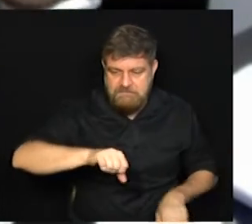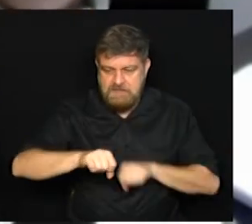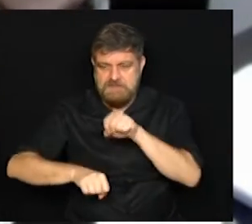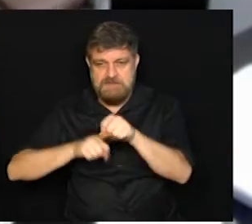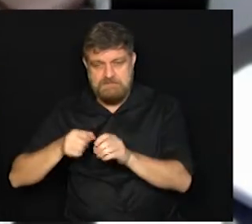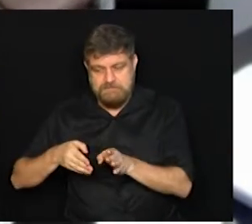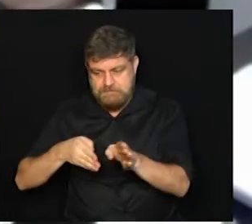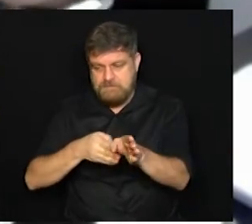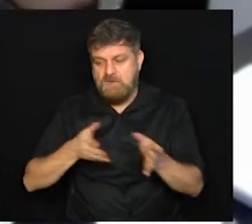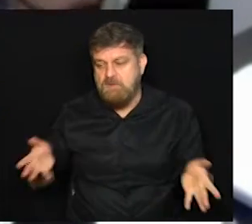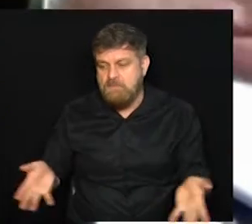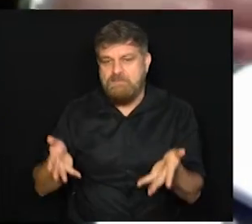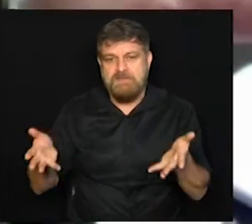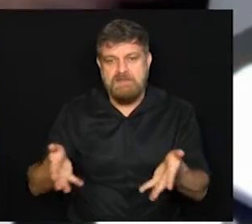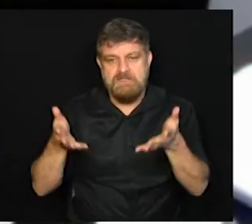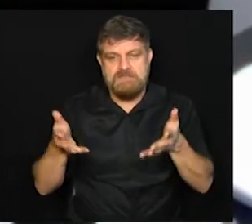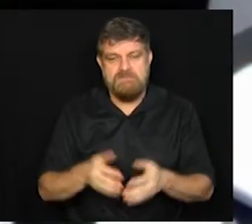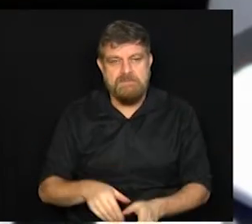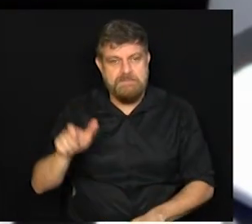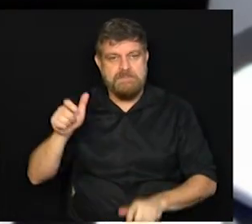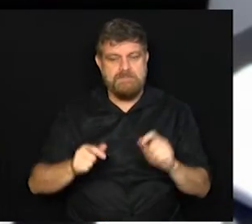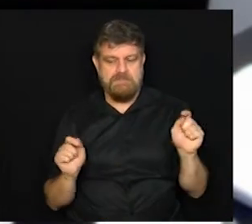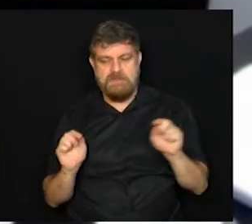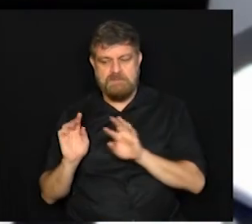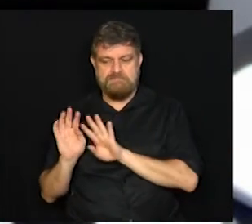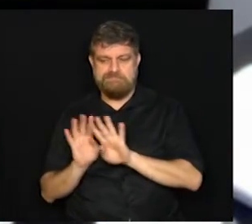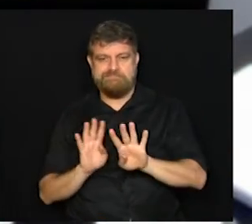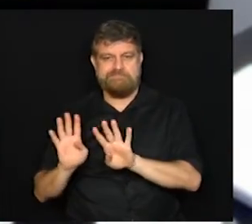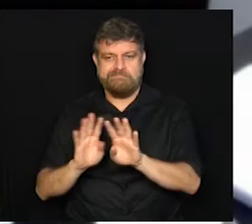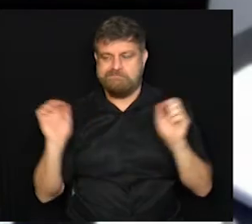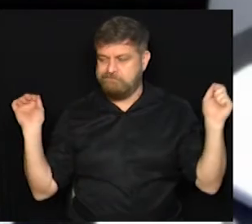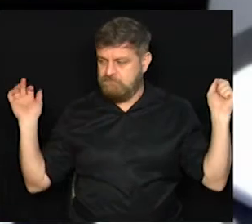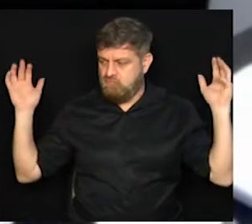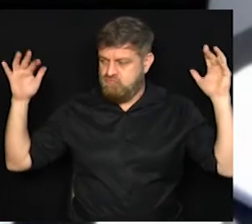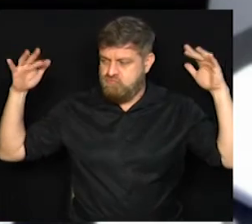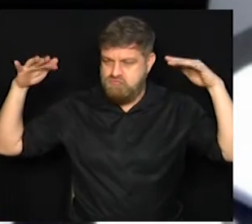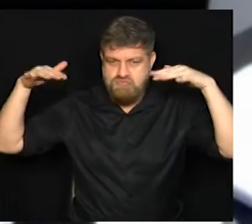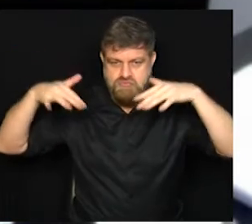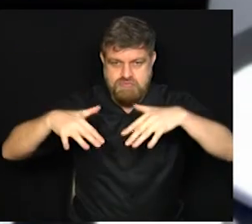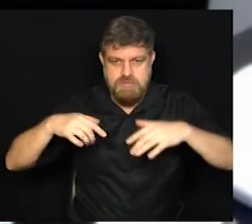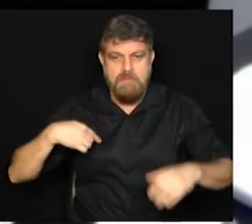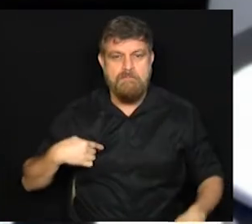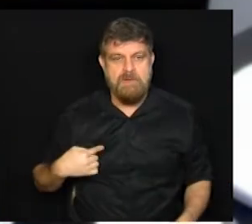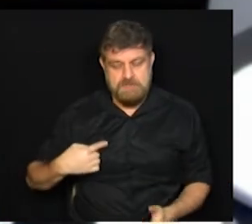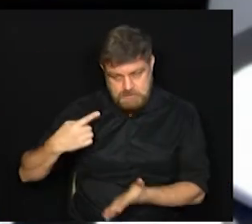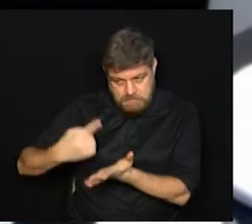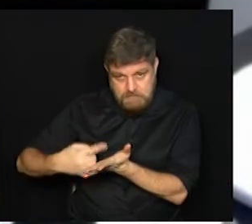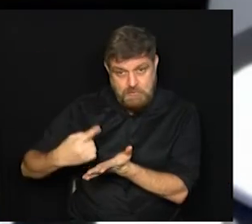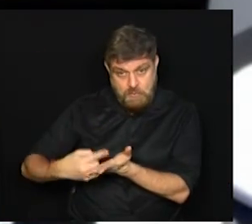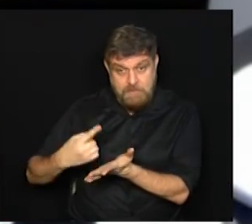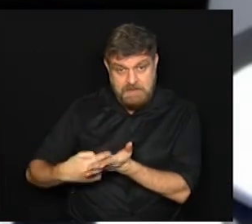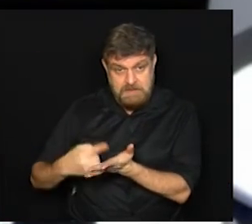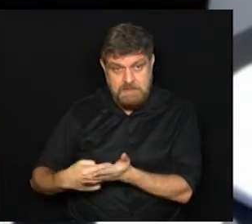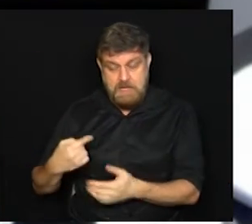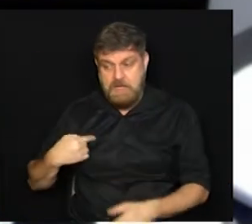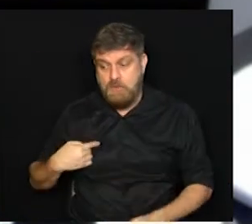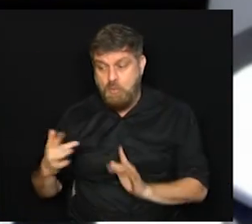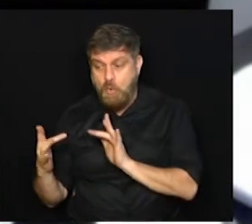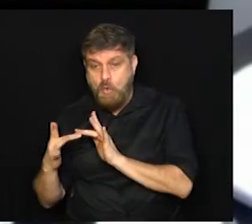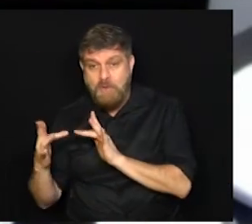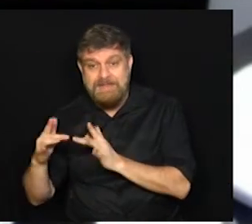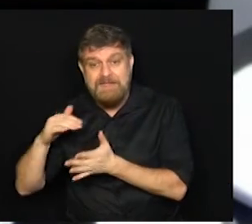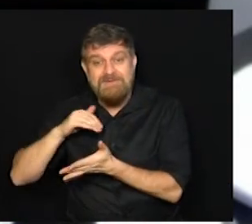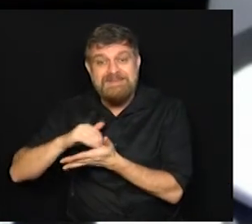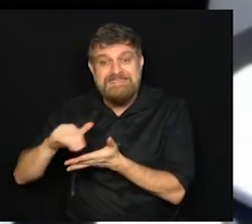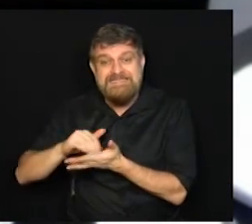vamos incentivar as pessoas a irem até lá. Mas eu me comprometo a entrar em contato hoje com o secretário de Saúde,